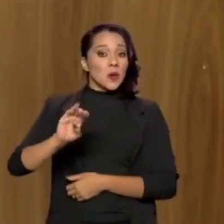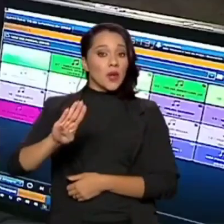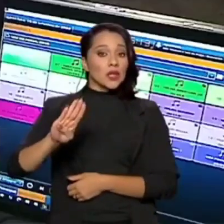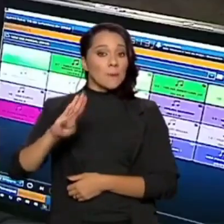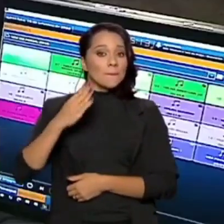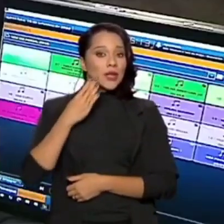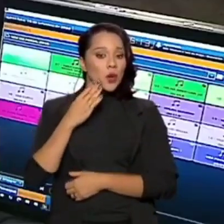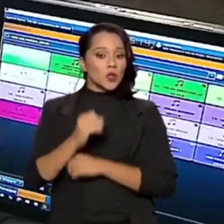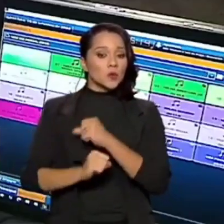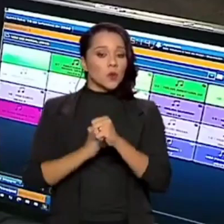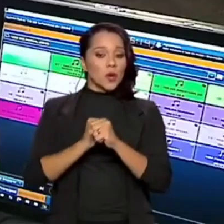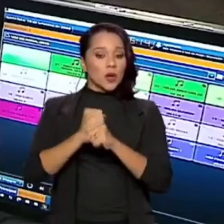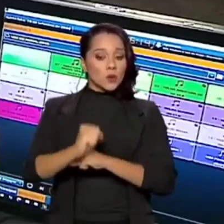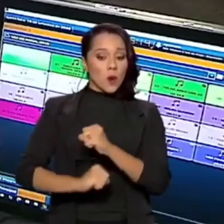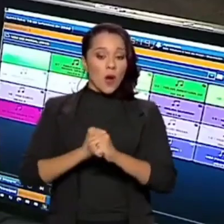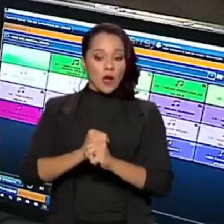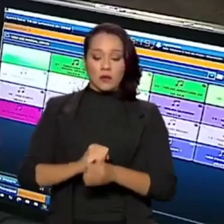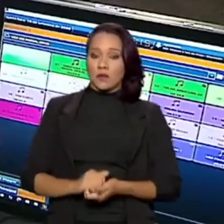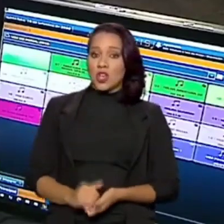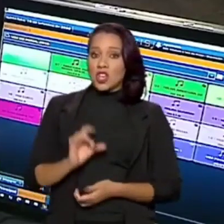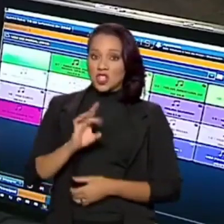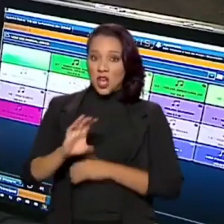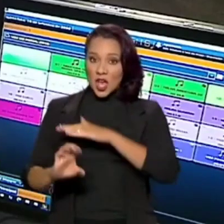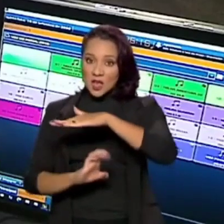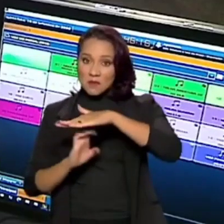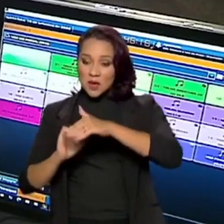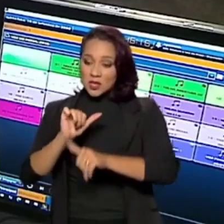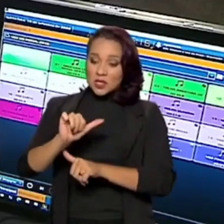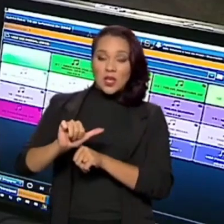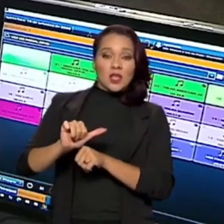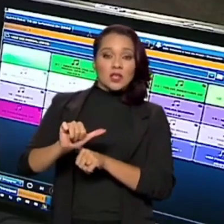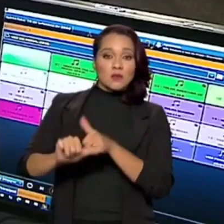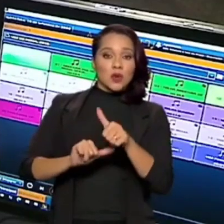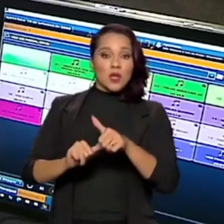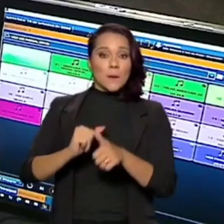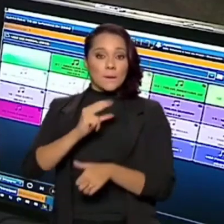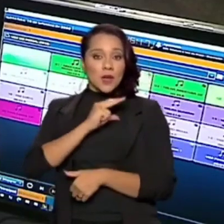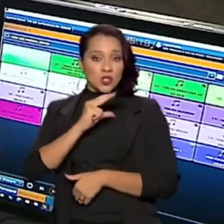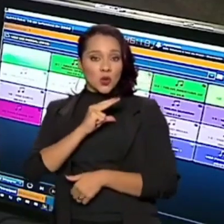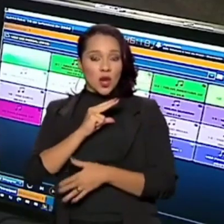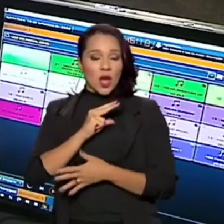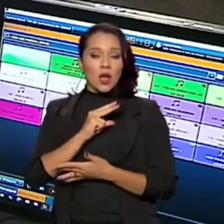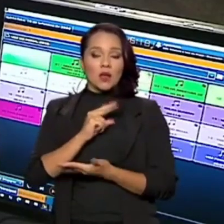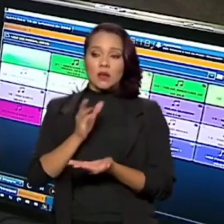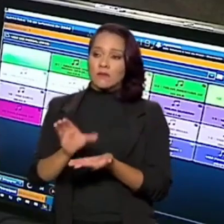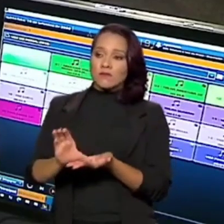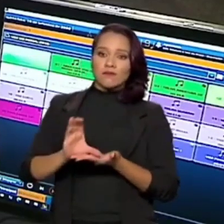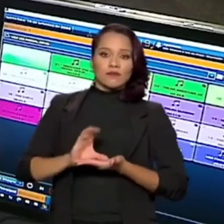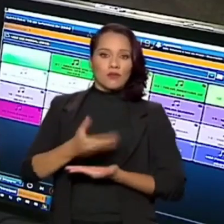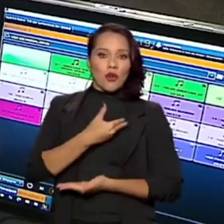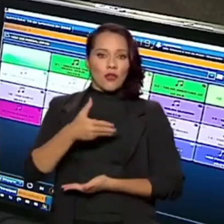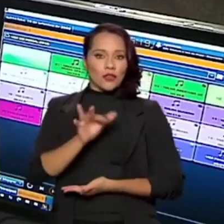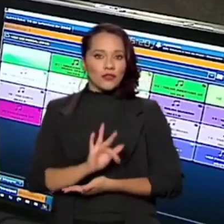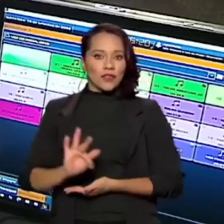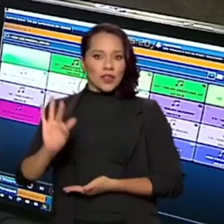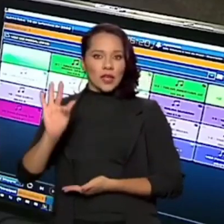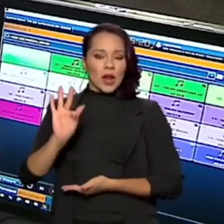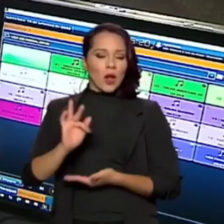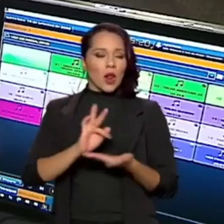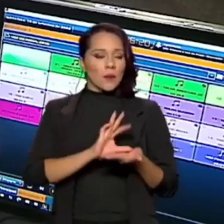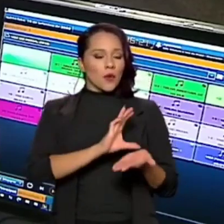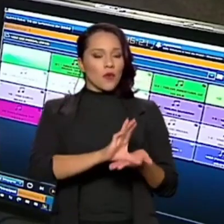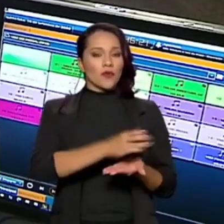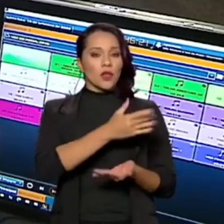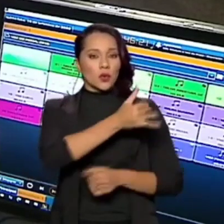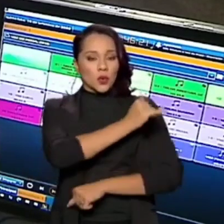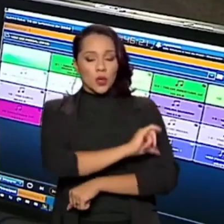ano. Então, só a privatização da SEDAI, na verdade, isso foi para uma outra parte, foi para o governo federal, foi para o governo do Rio de Janeiro, não foi para